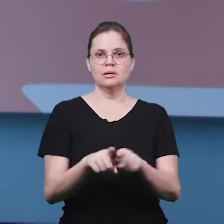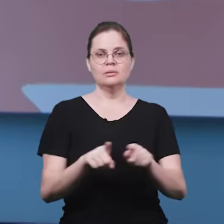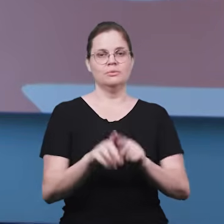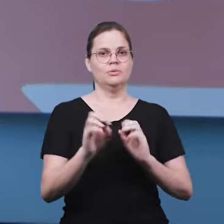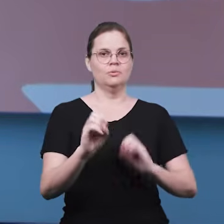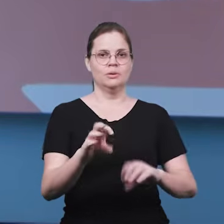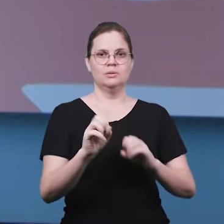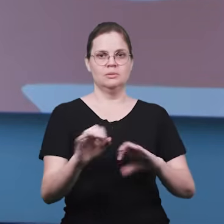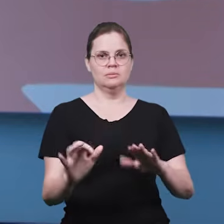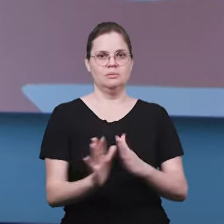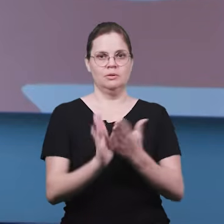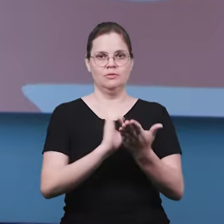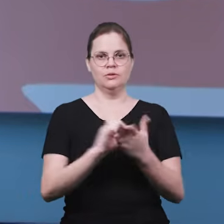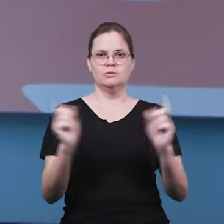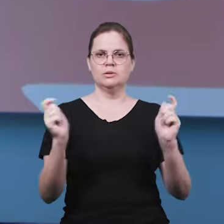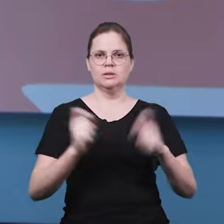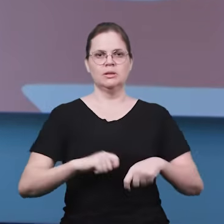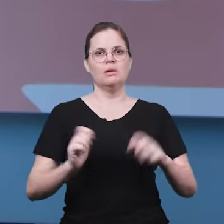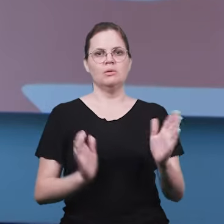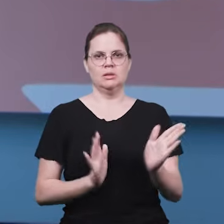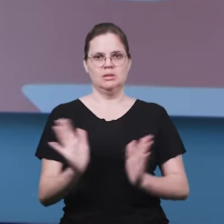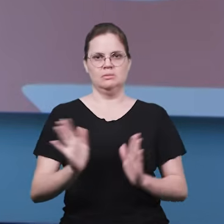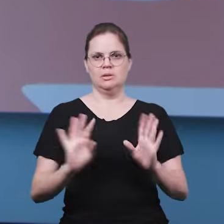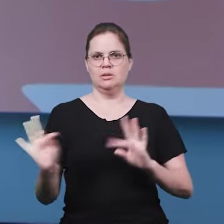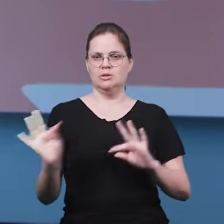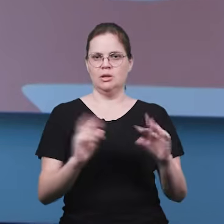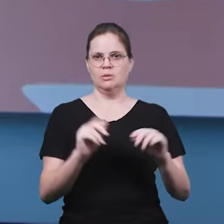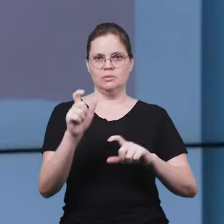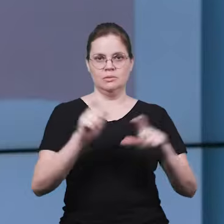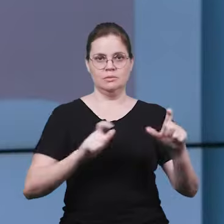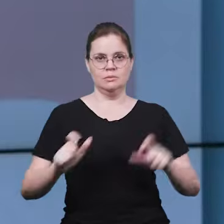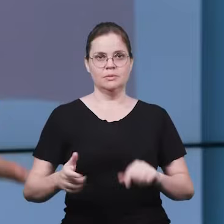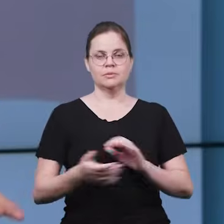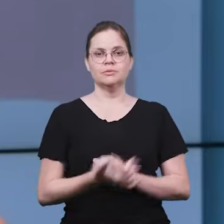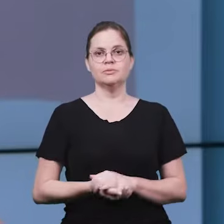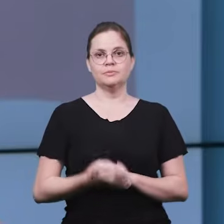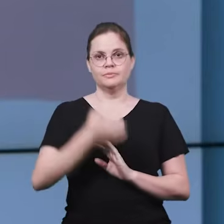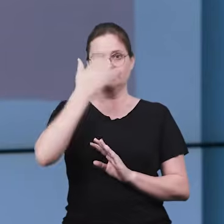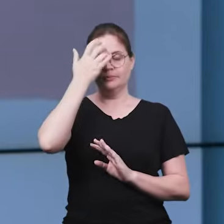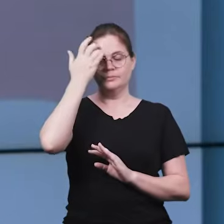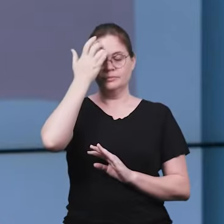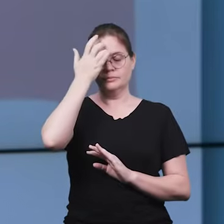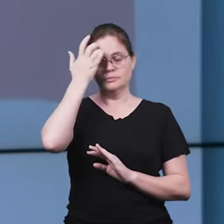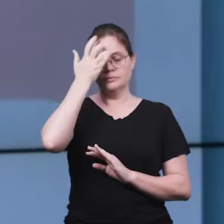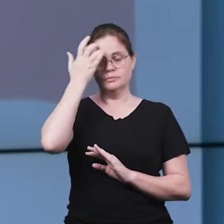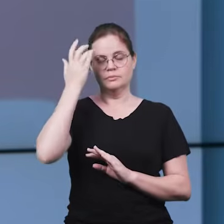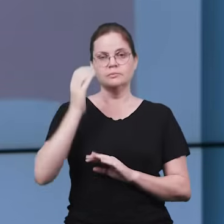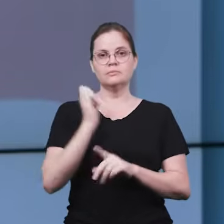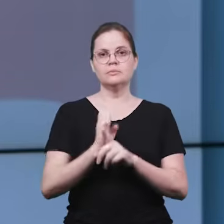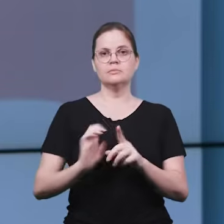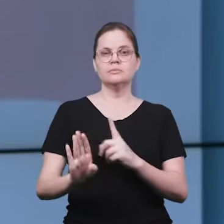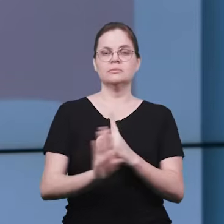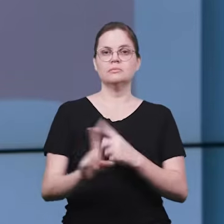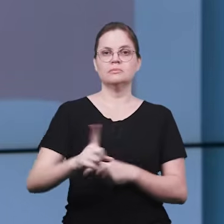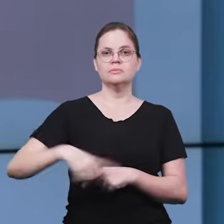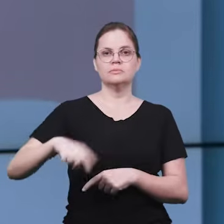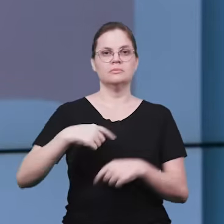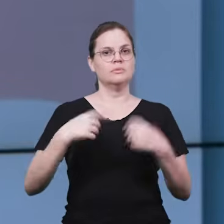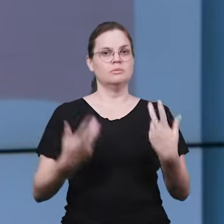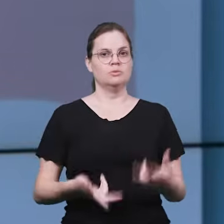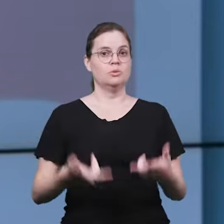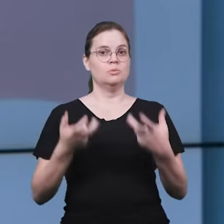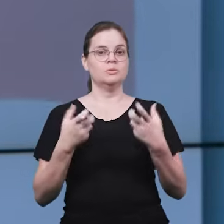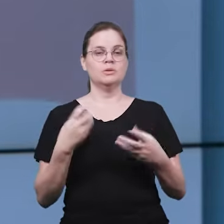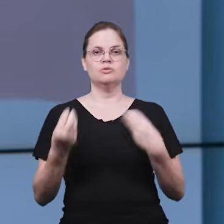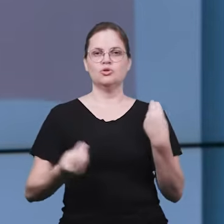Palavra de Deus a todos, sem exceção. Na Escola Bíblica Dominical, temos visto o quanto